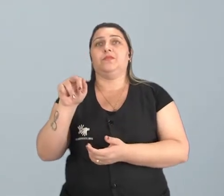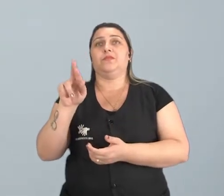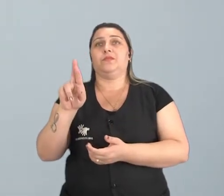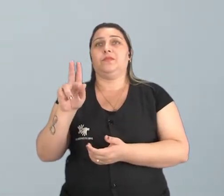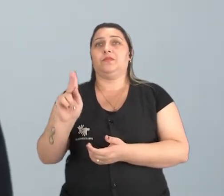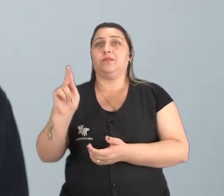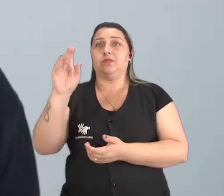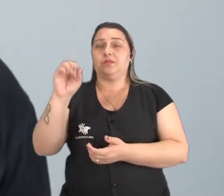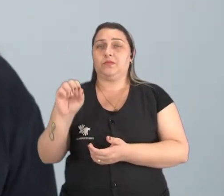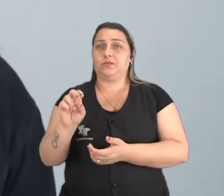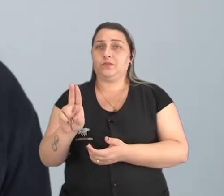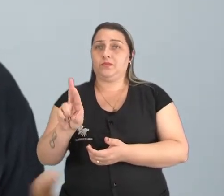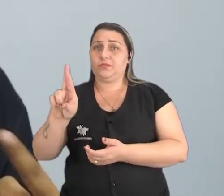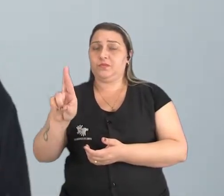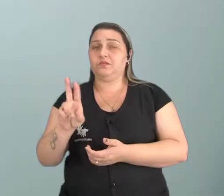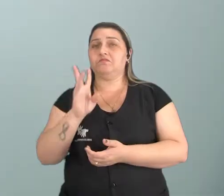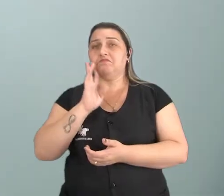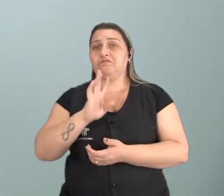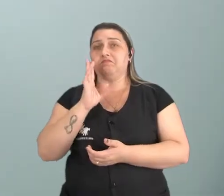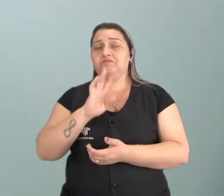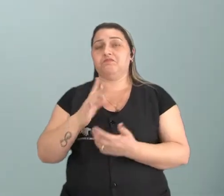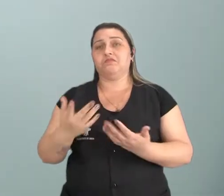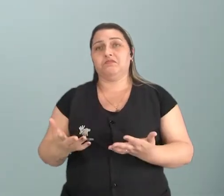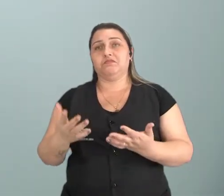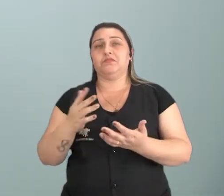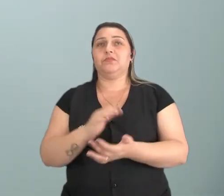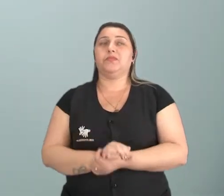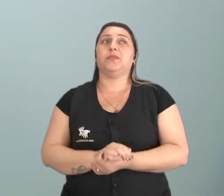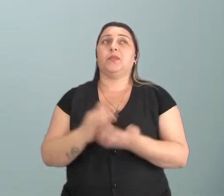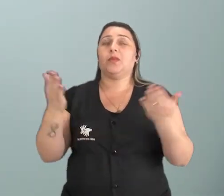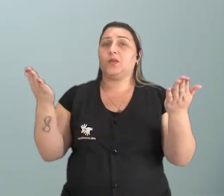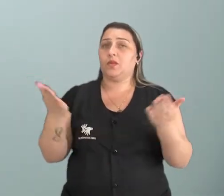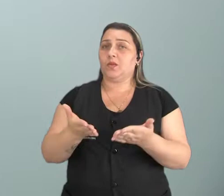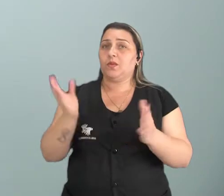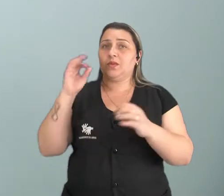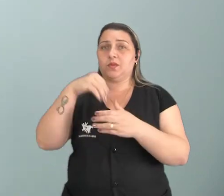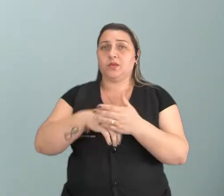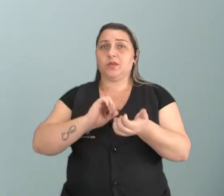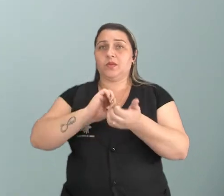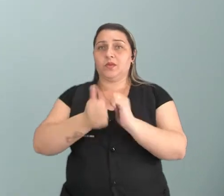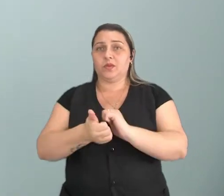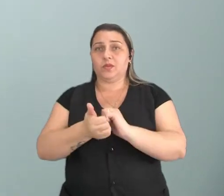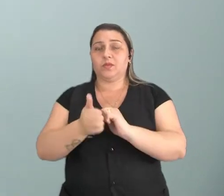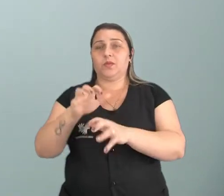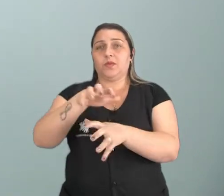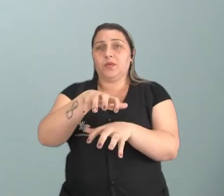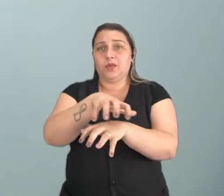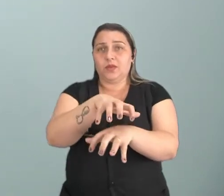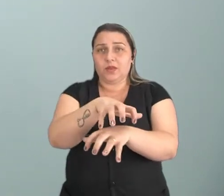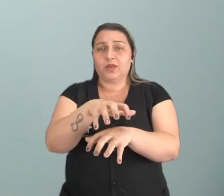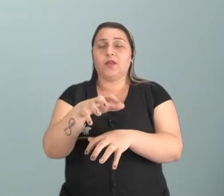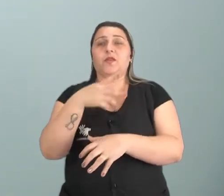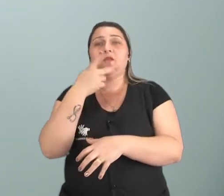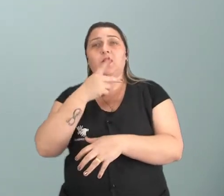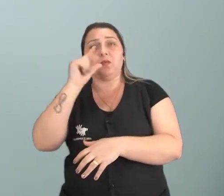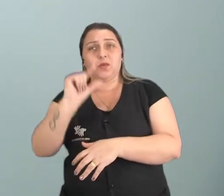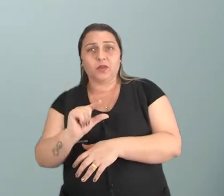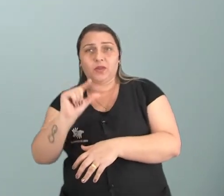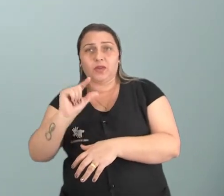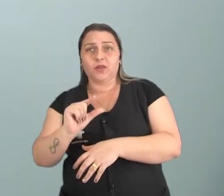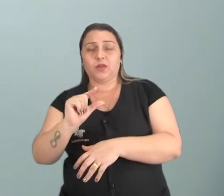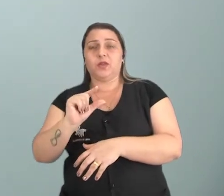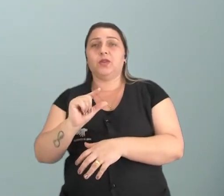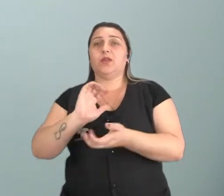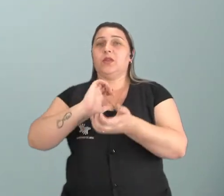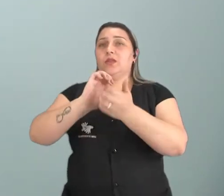muito interessante e ele está em evidência, né, hoje dentro dos esportes radicais. E a gente vai falar um pouquinho sobre